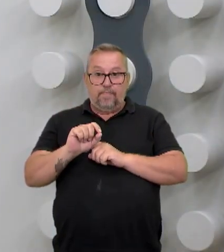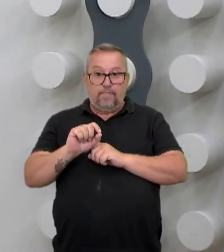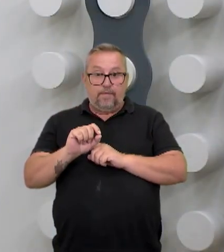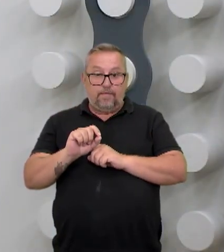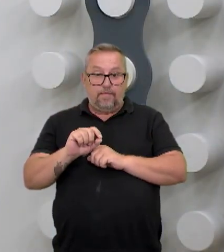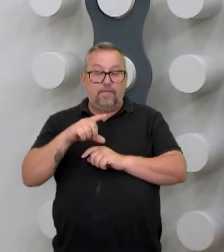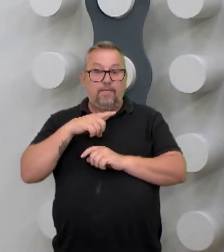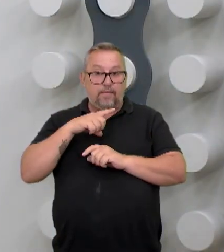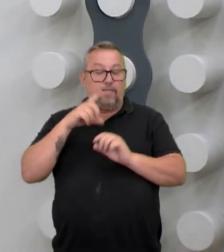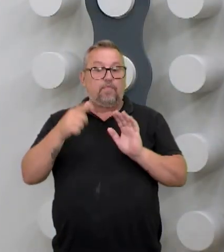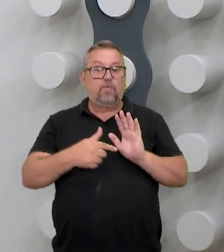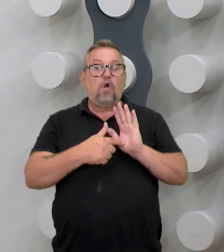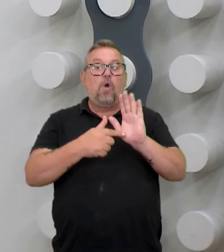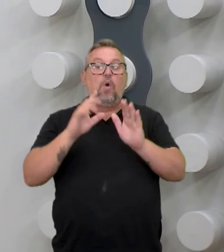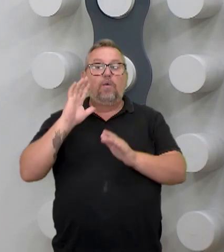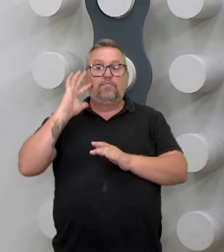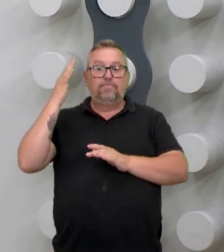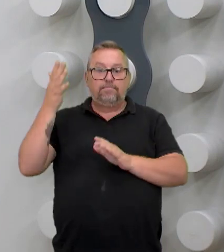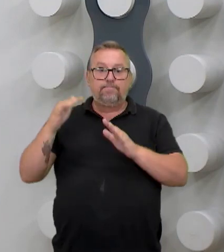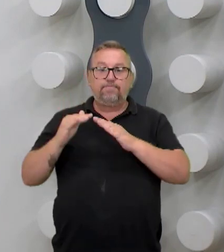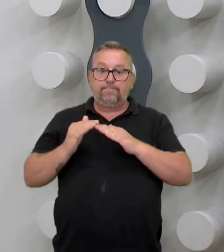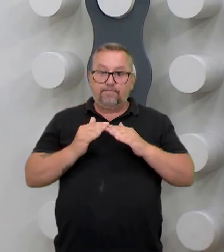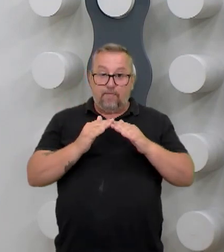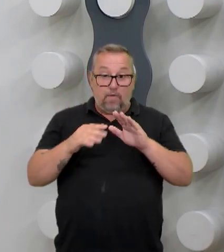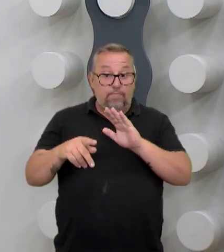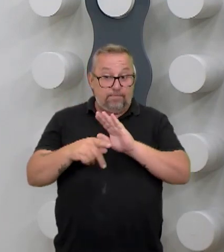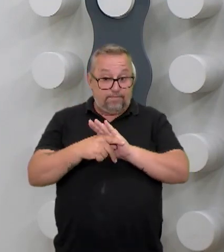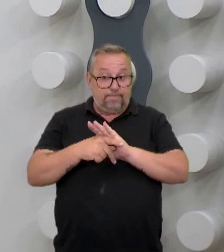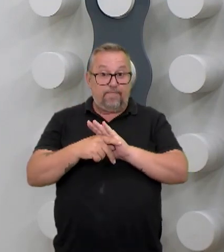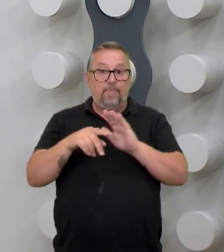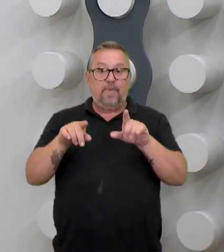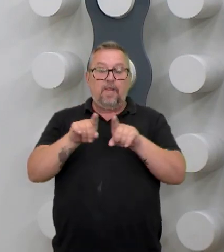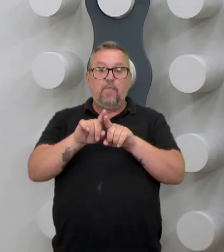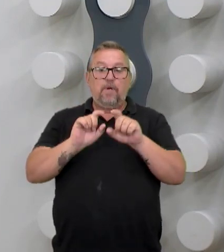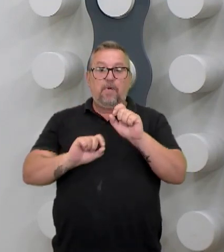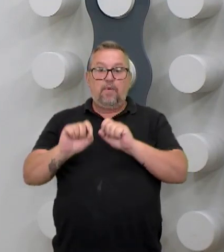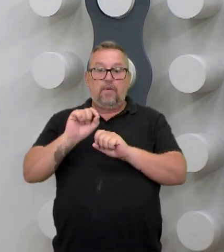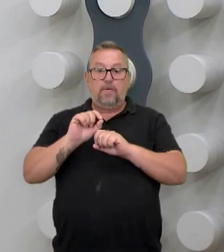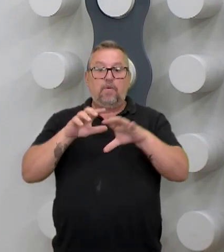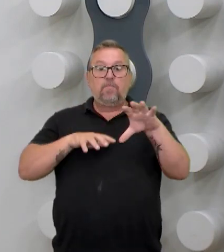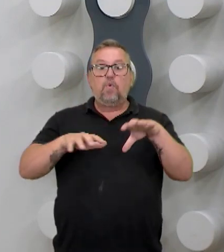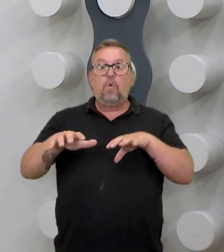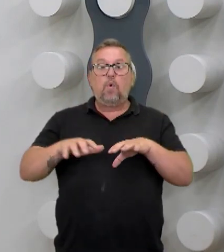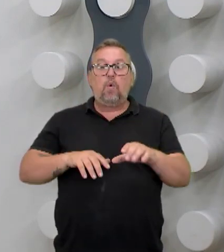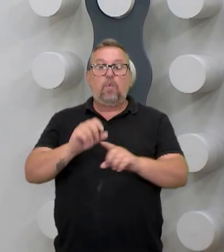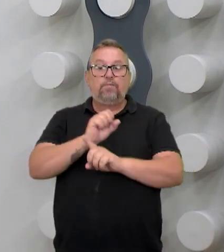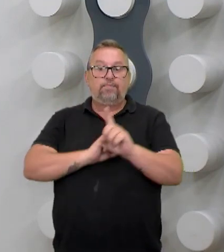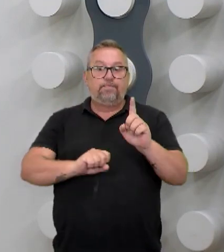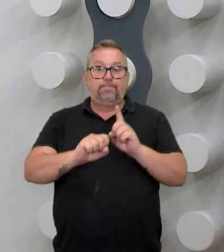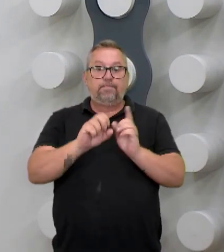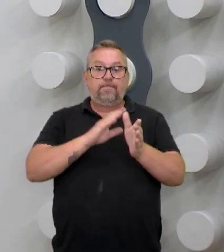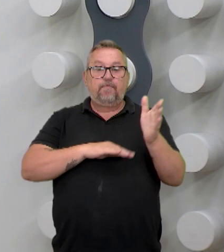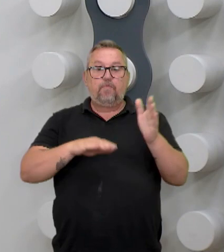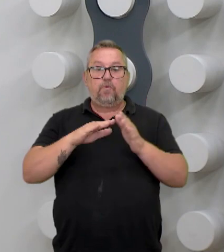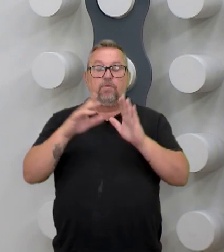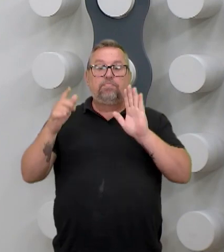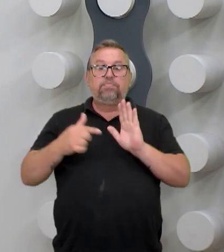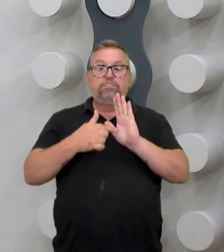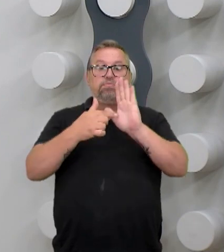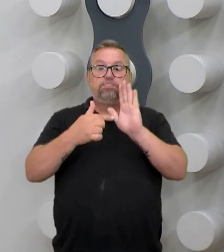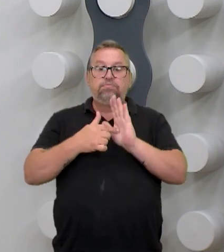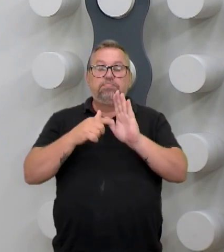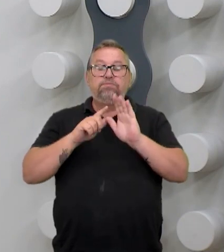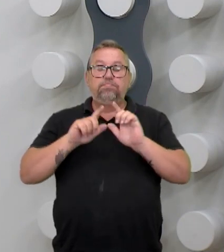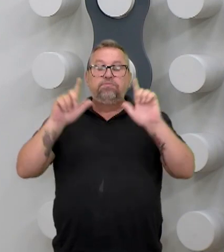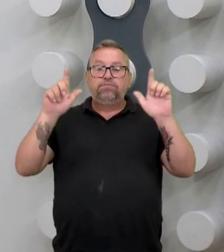que refletem o que acontece na comunidade, no caso as favelas, e a mobilização social, quer dizer, todas as manifestações, os movimentos